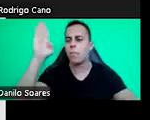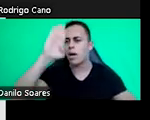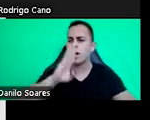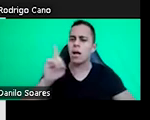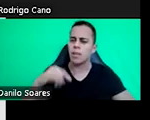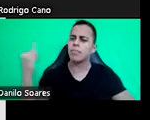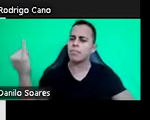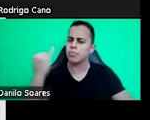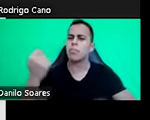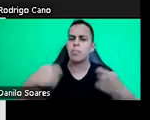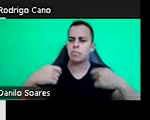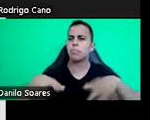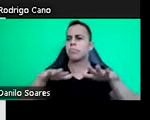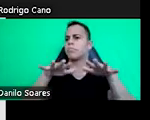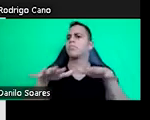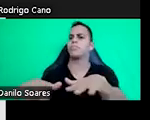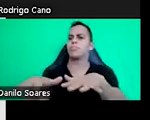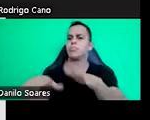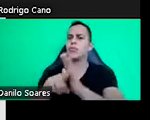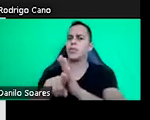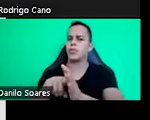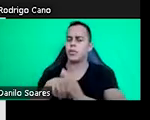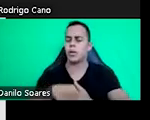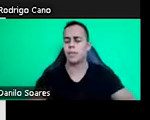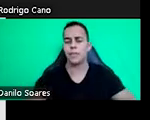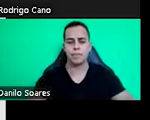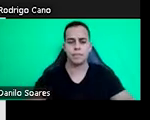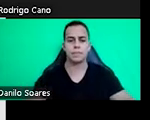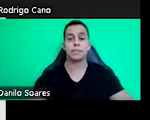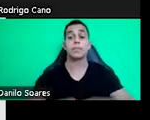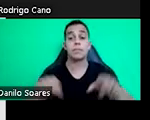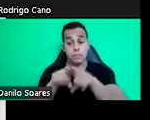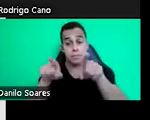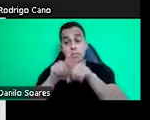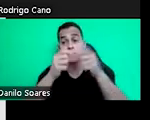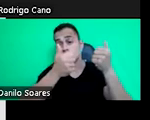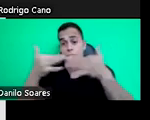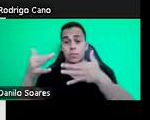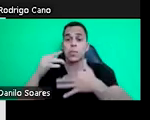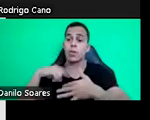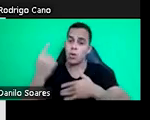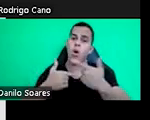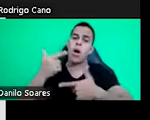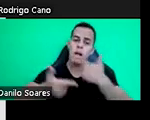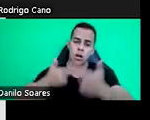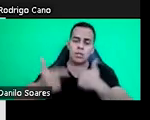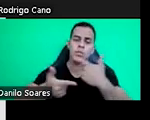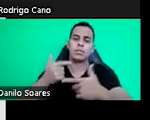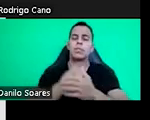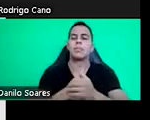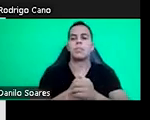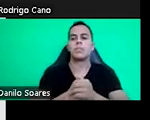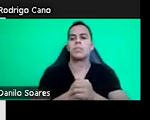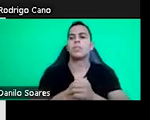importante e merece ser investigado. E aí, vou falar do nosso trabalho. Então, a rede